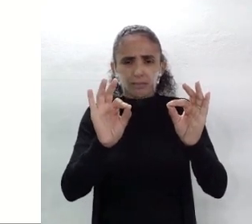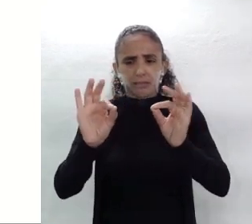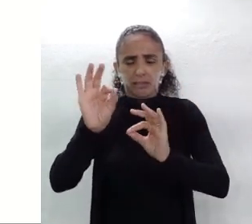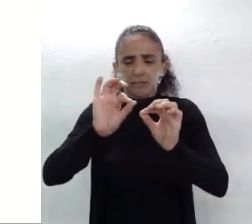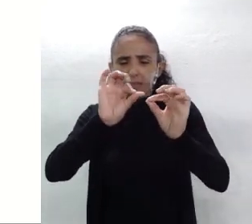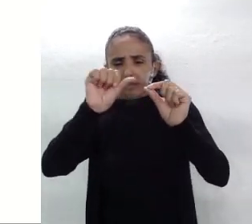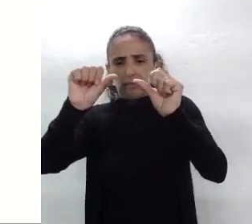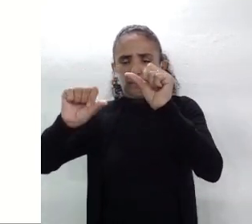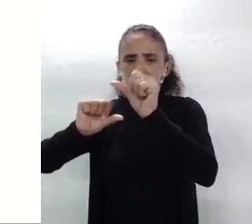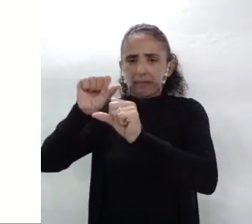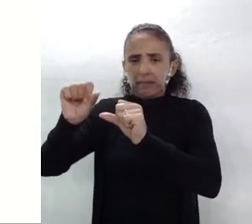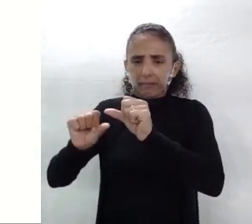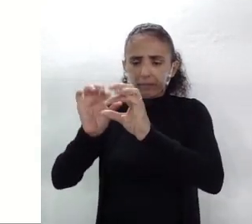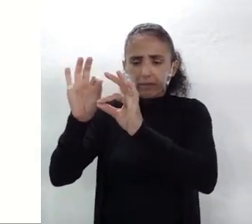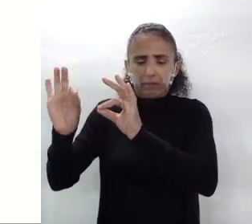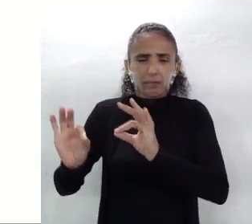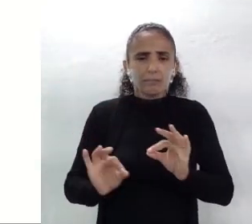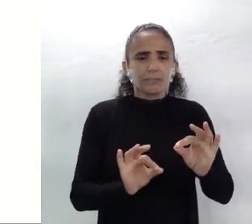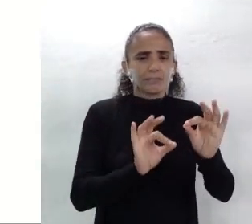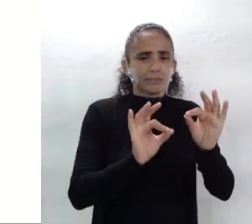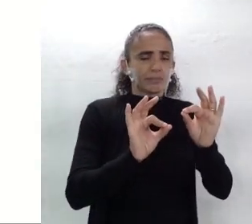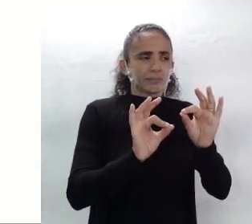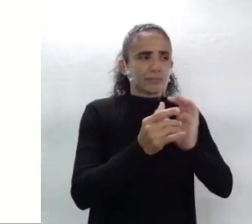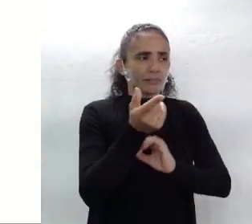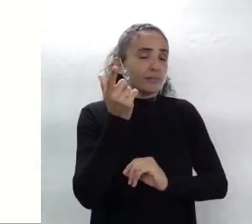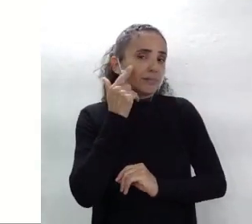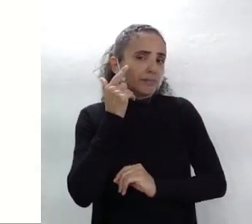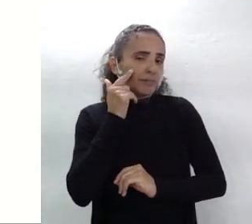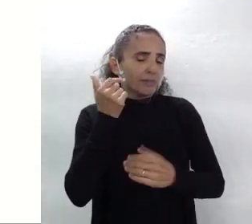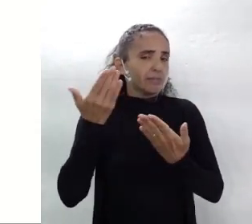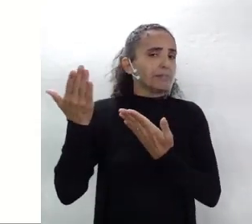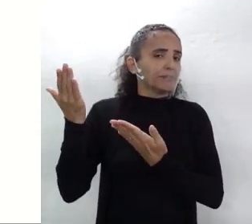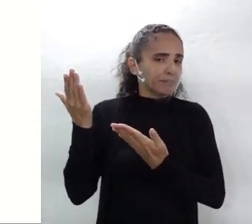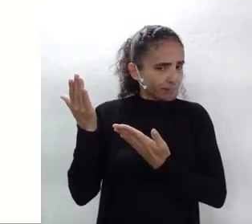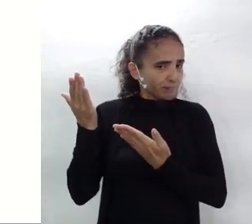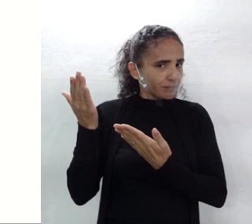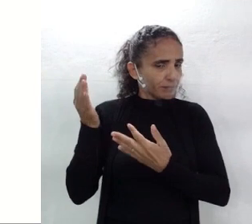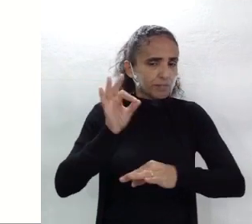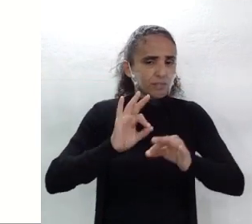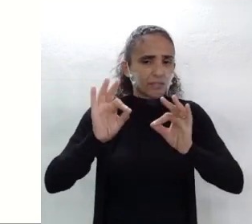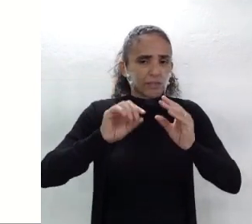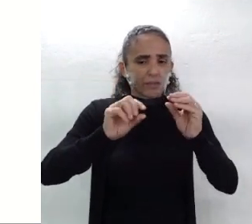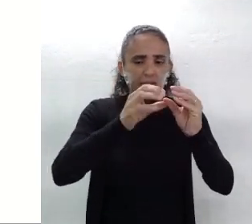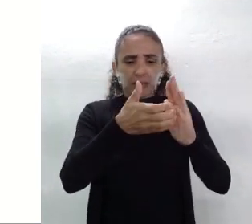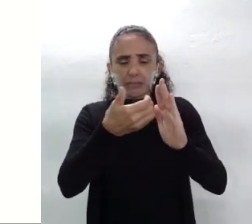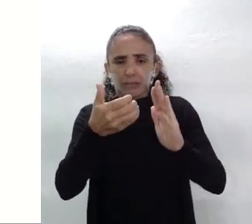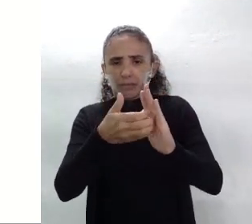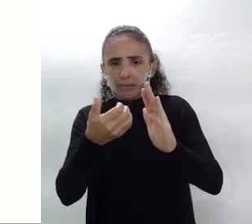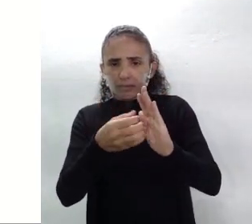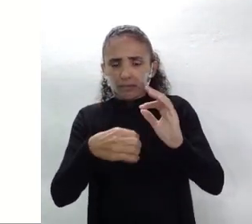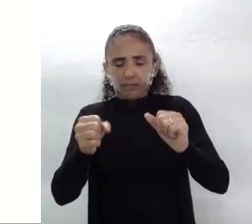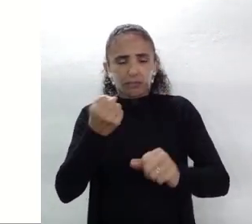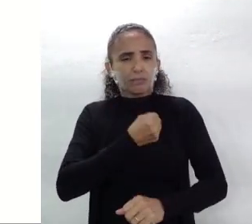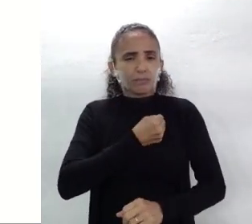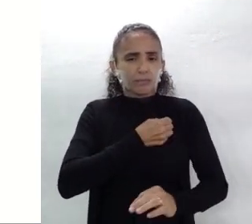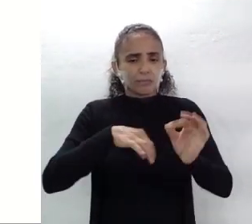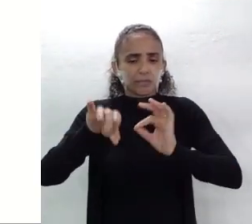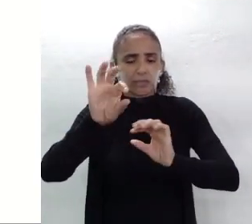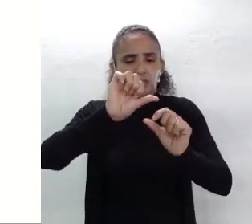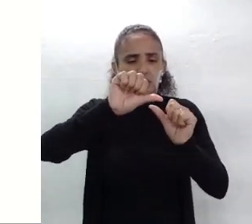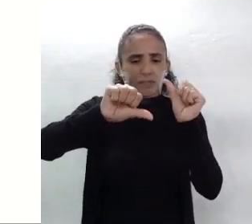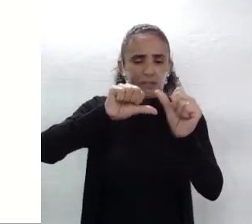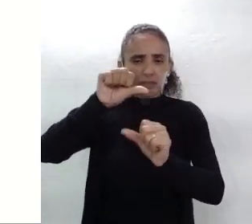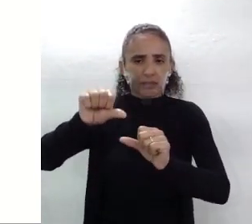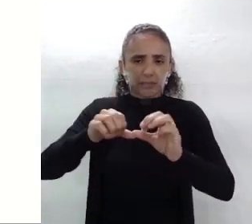vou retirar de um lado e retirar do outro. Então, ó, eu tiro de um lado, eu tiro do outro, que vai